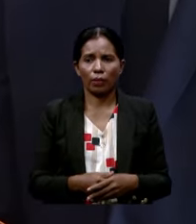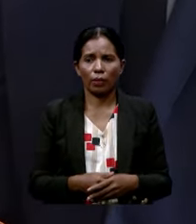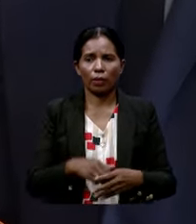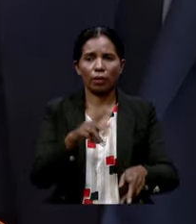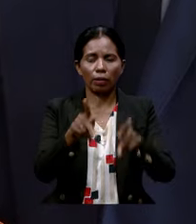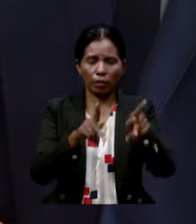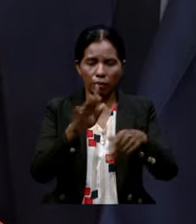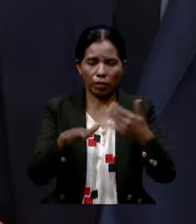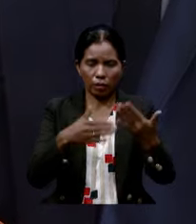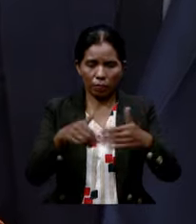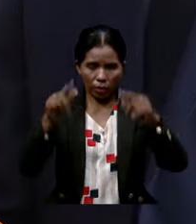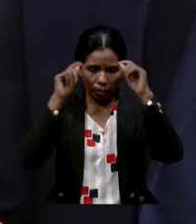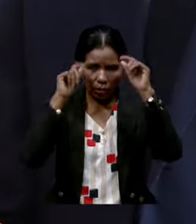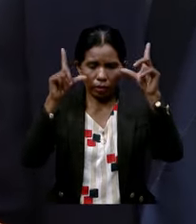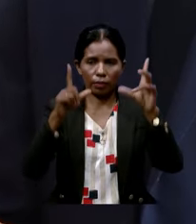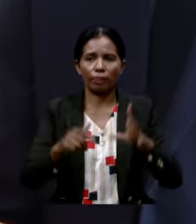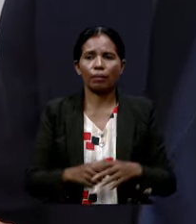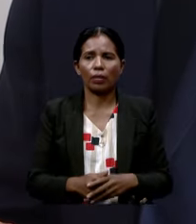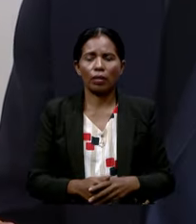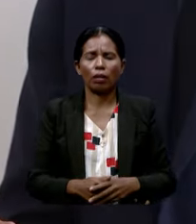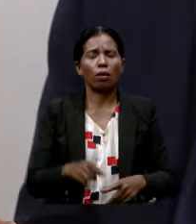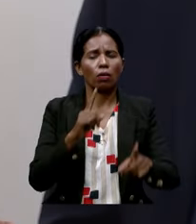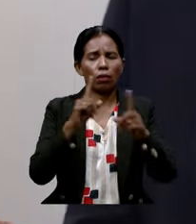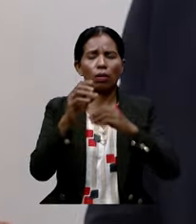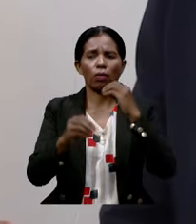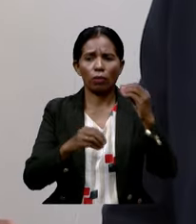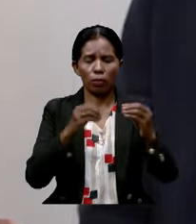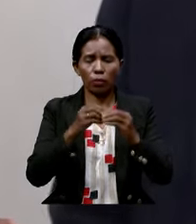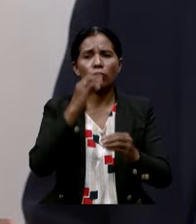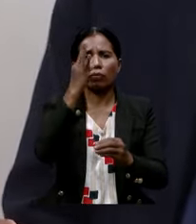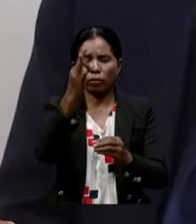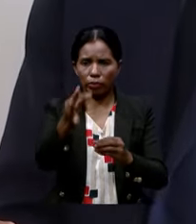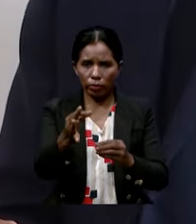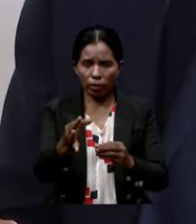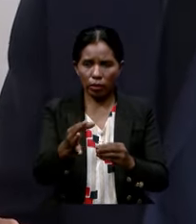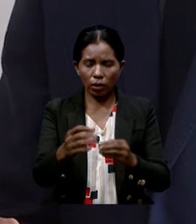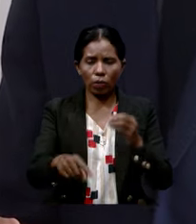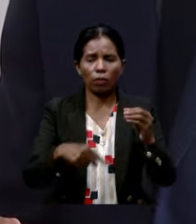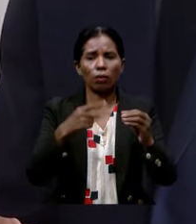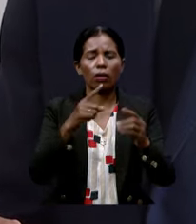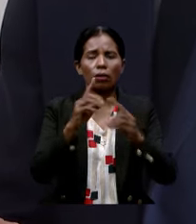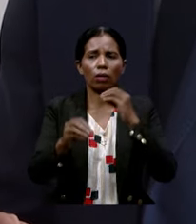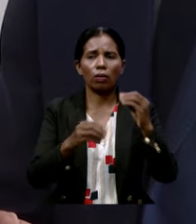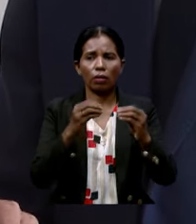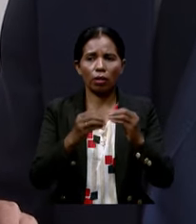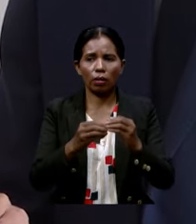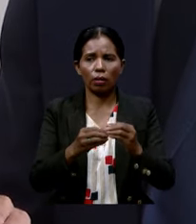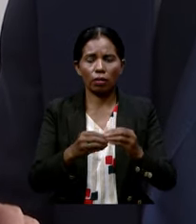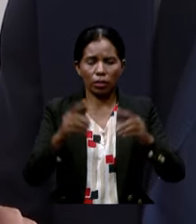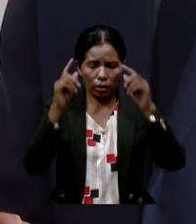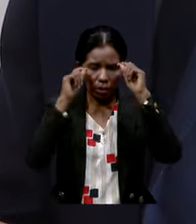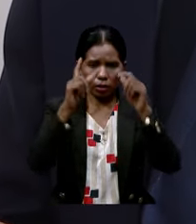a toda a população timorense. E falámos sobre o futuro, sobre como é que a Timor Telecom